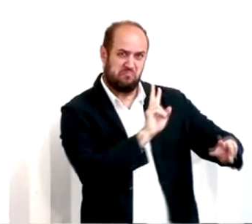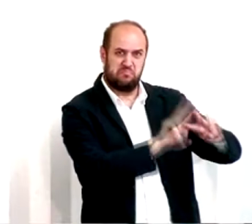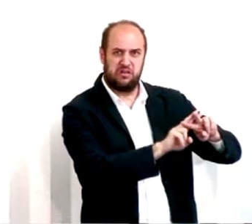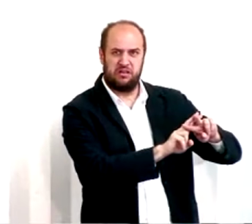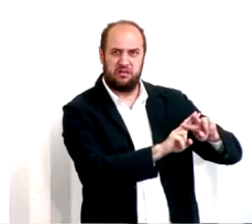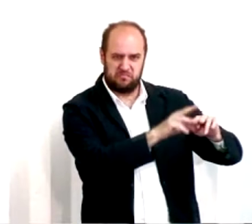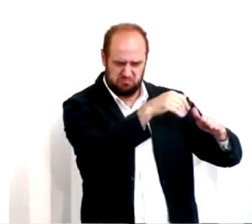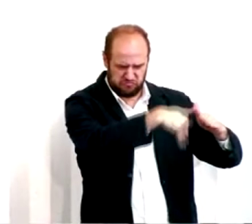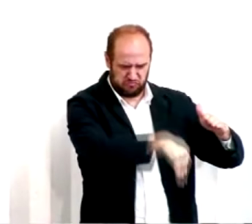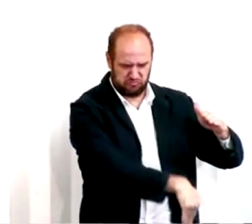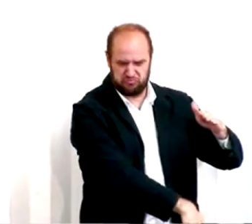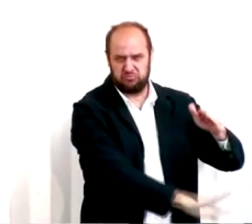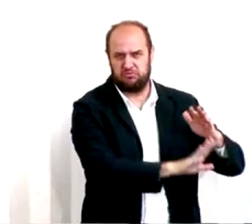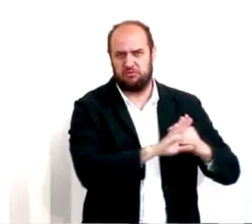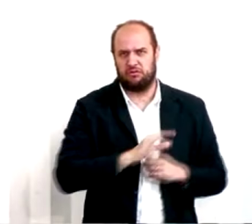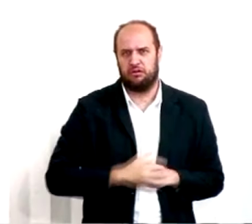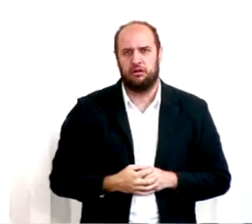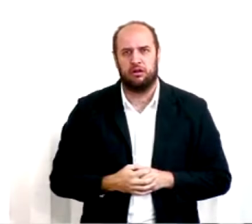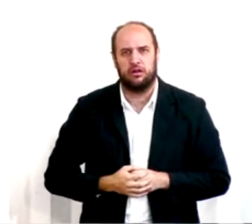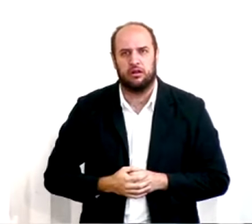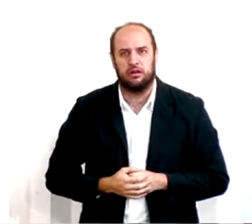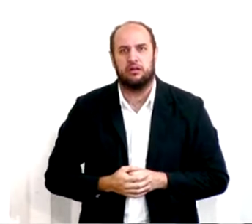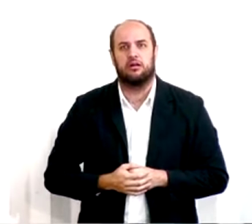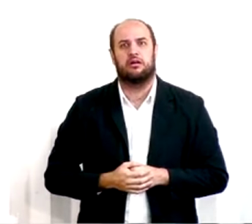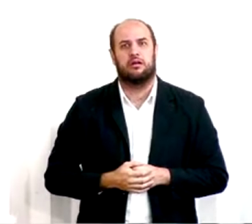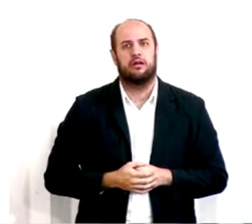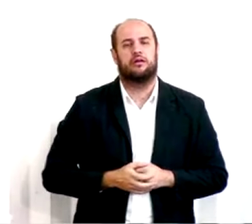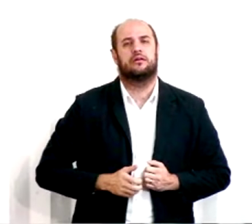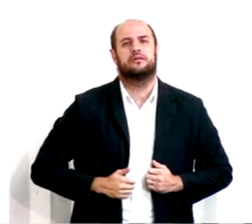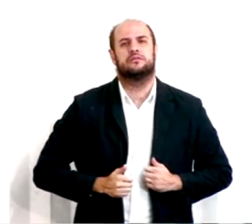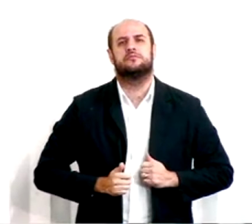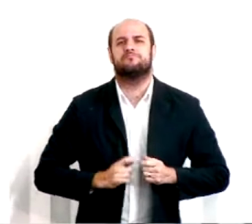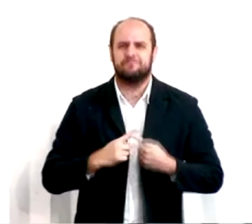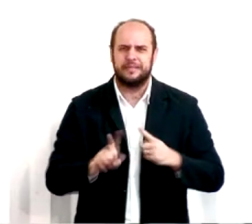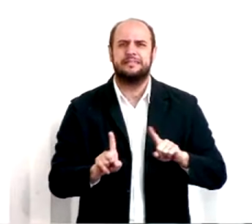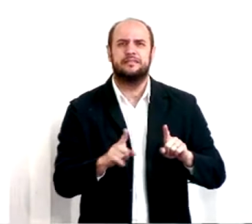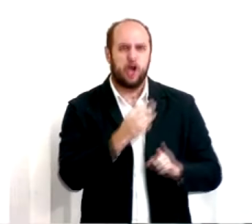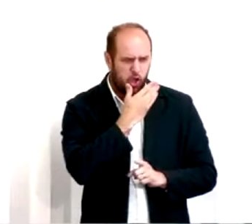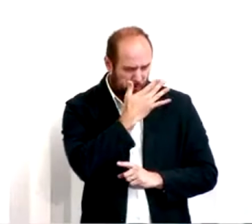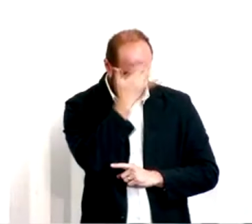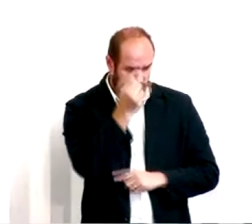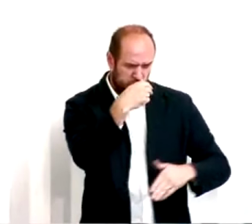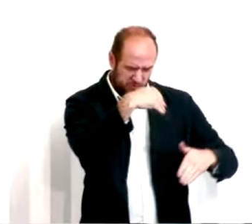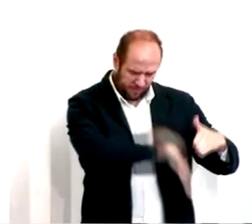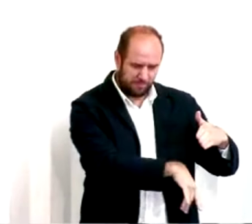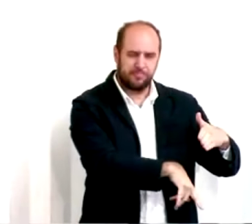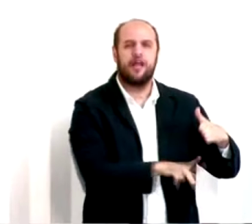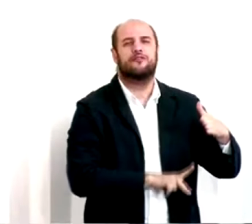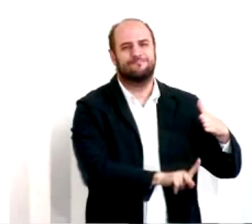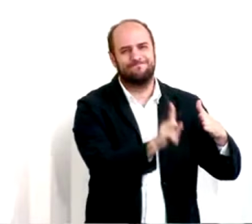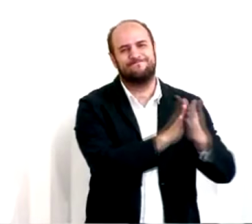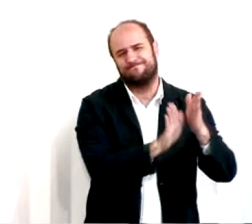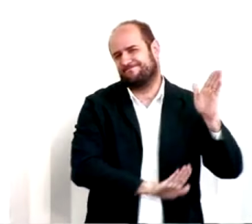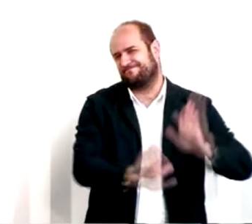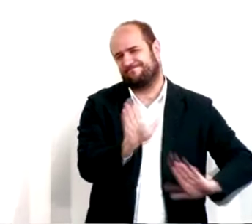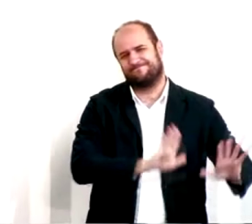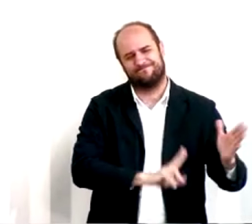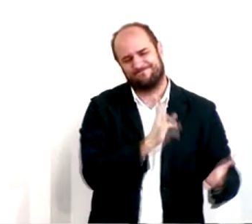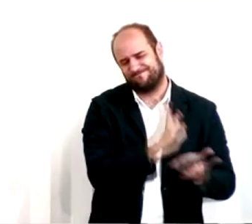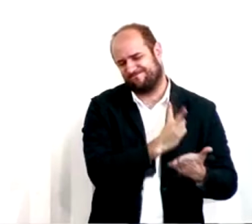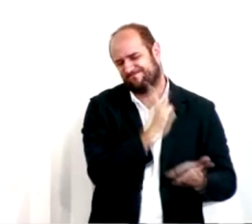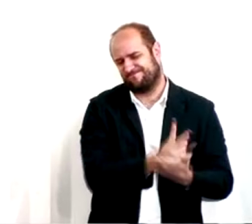Catacumbas o final esses homens continuavam adorando não precisavam de um